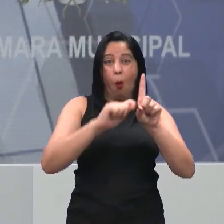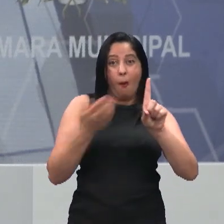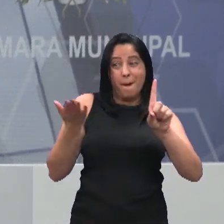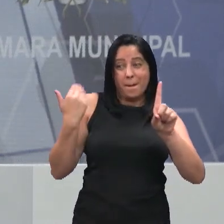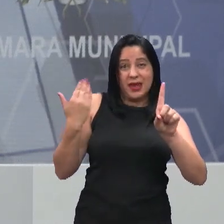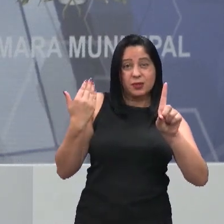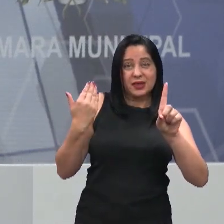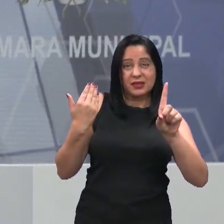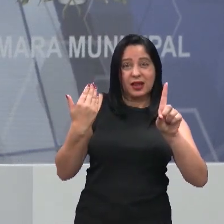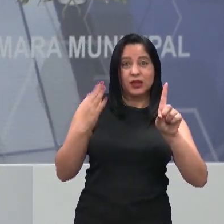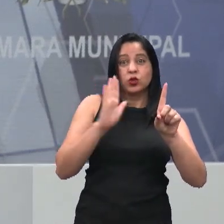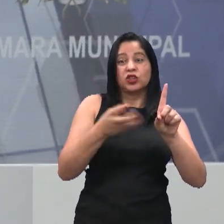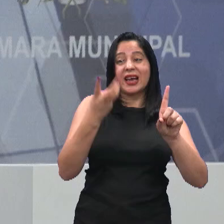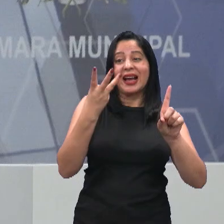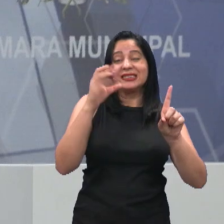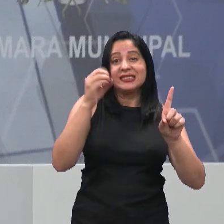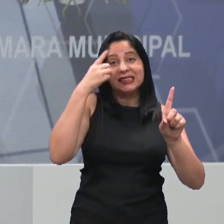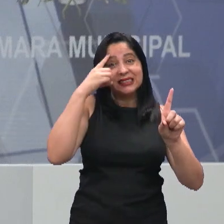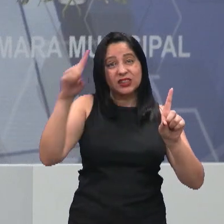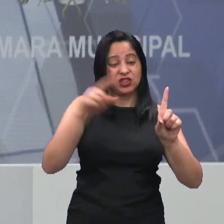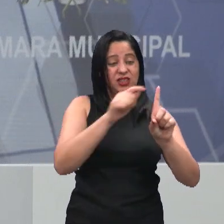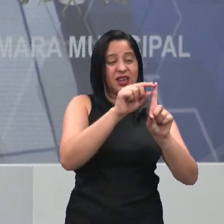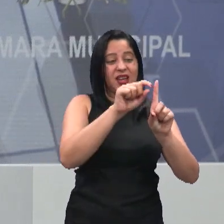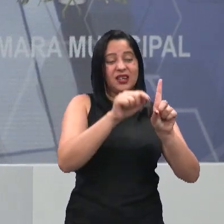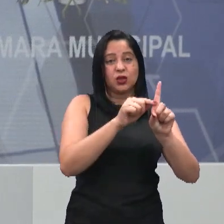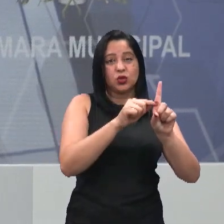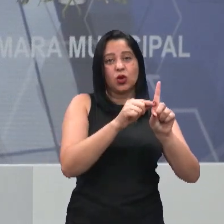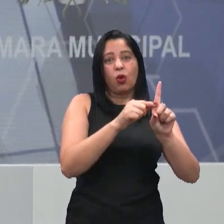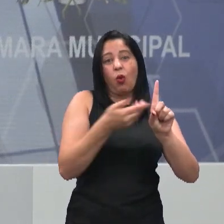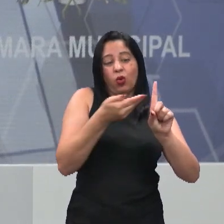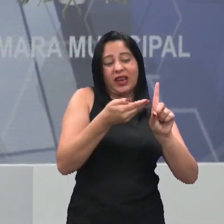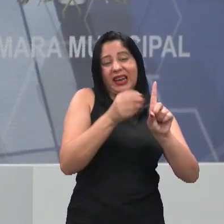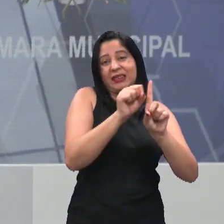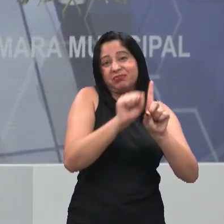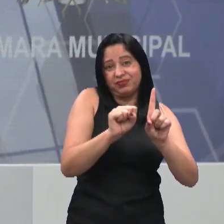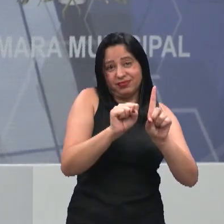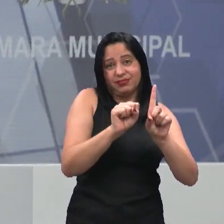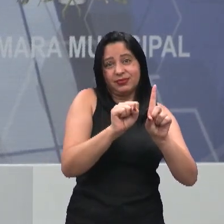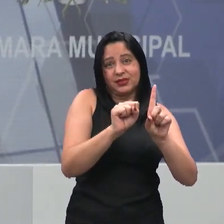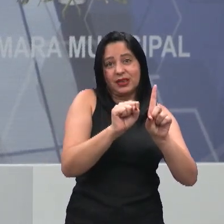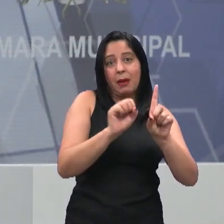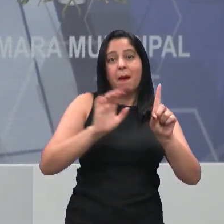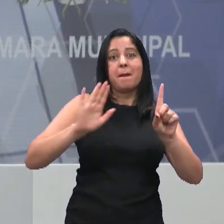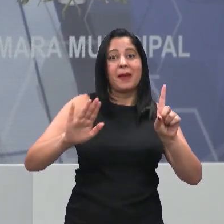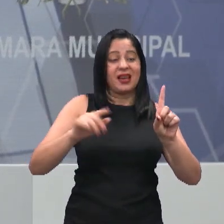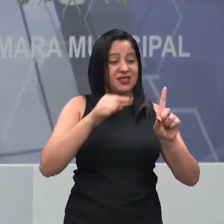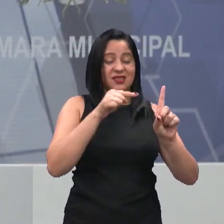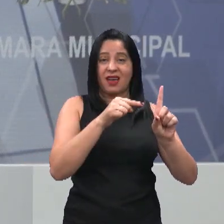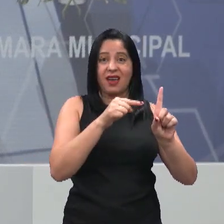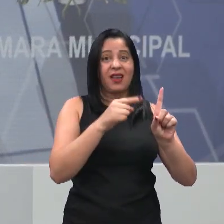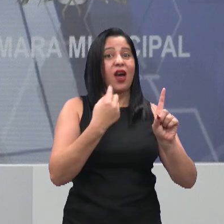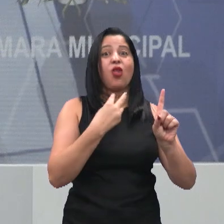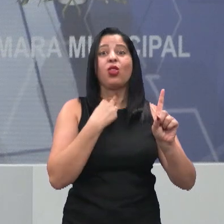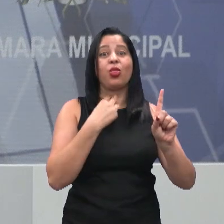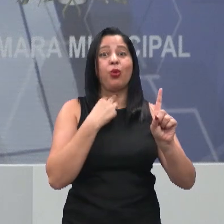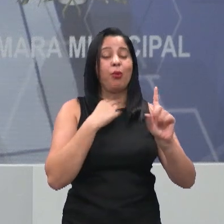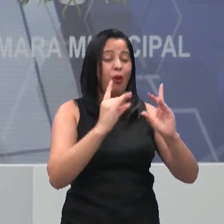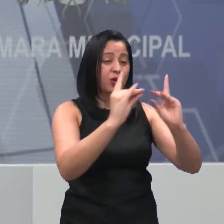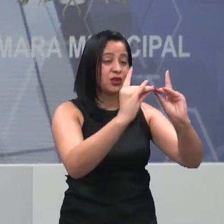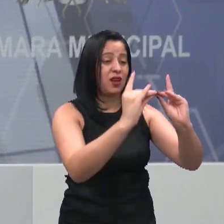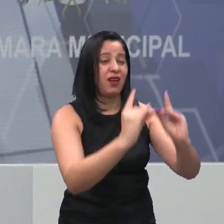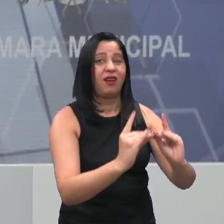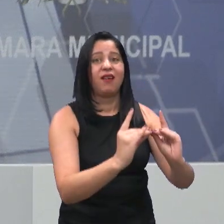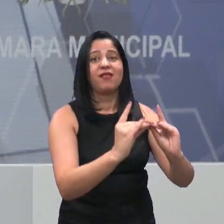30 dias ela teve essa perda. E ela foi impedida de fazer aquilo que a gente está pedindo para que seja feito na